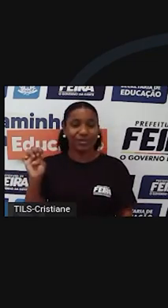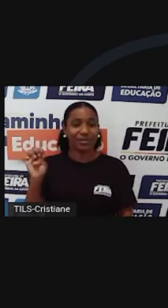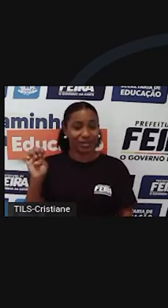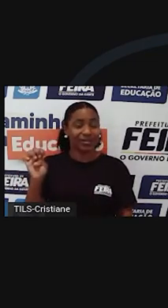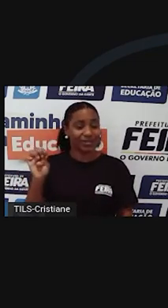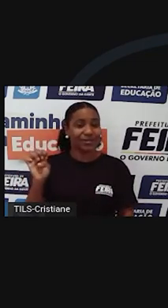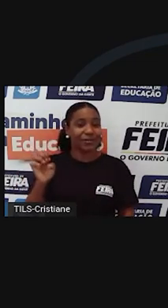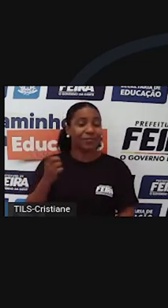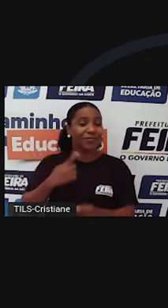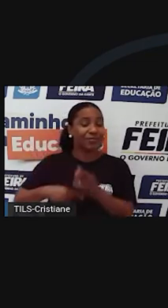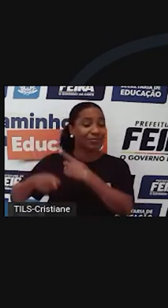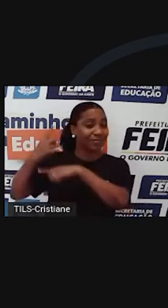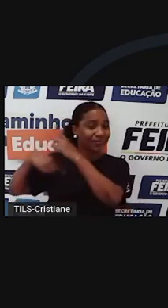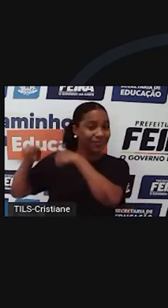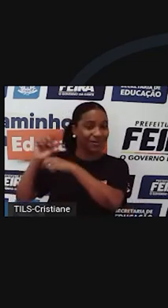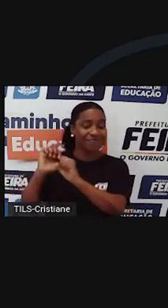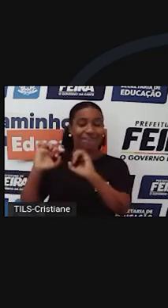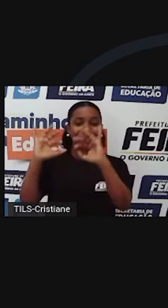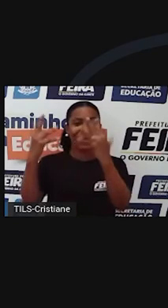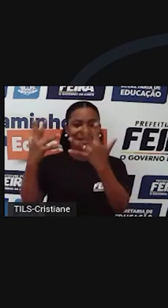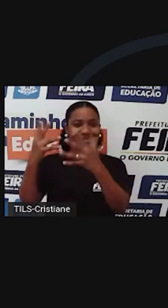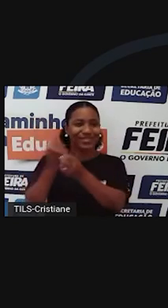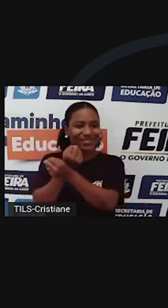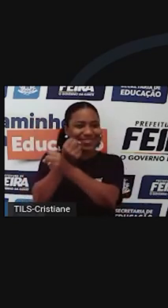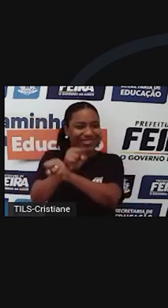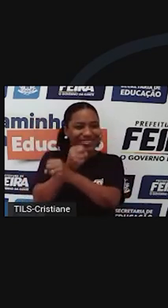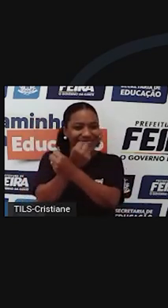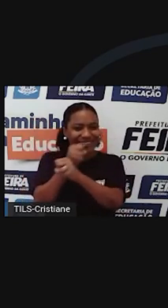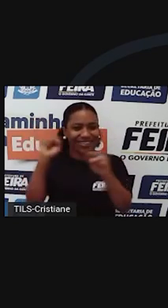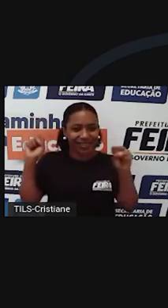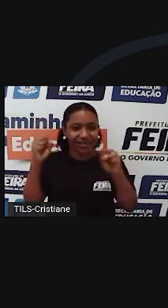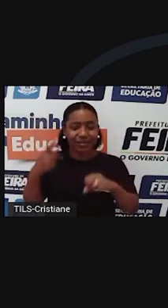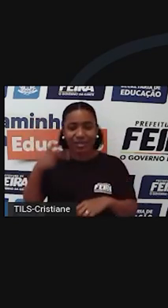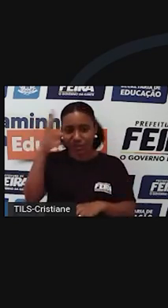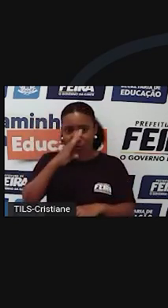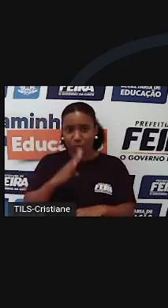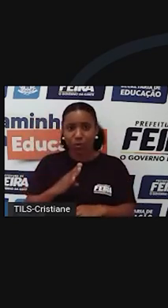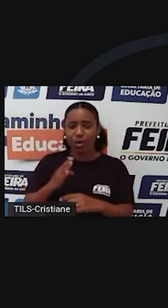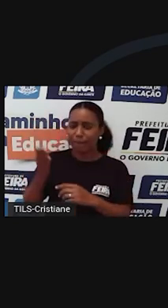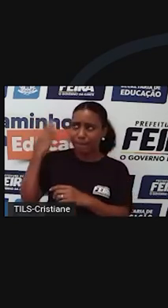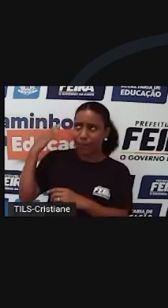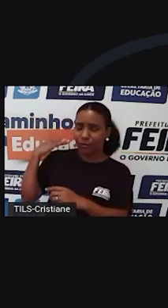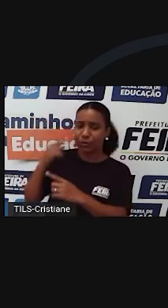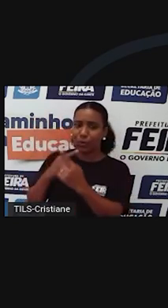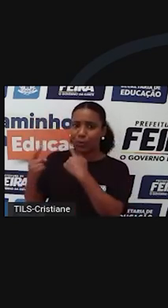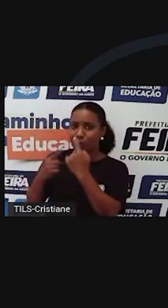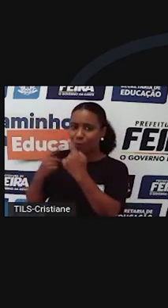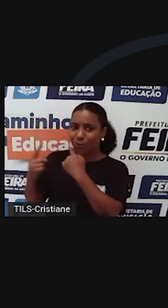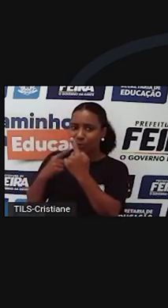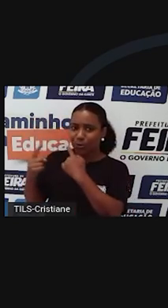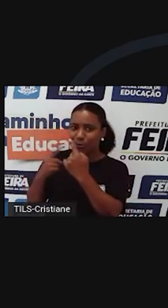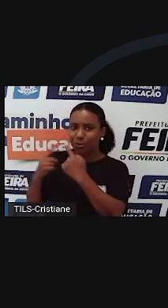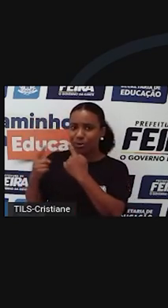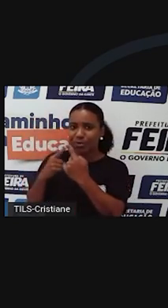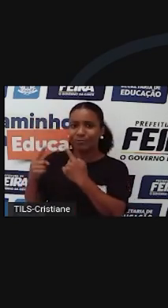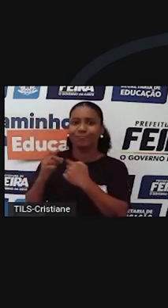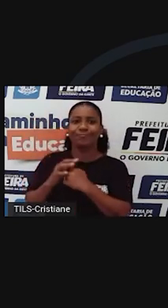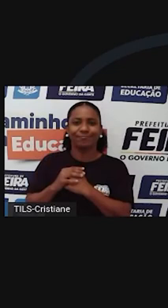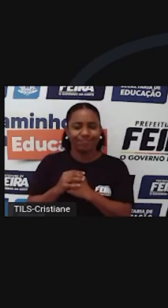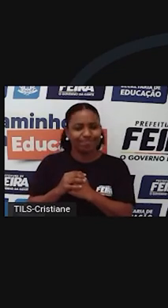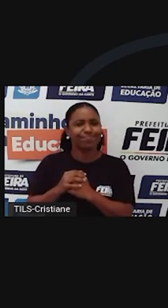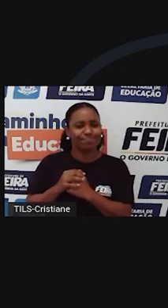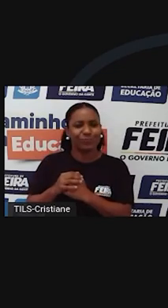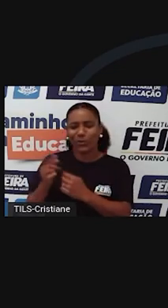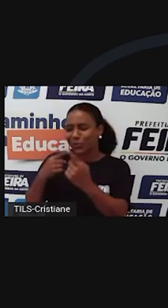abolição da escravatura no Brasil, eu fui fazer um especial e fui fazer uma entrevista com a Ruth. E aquele dia me